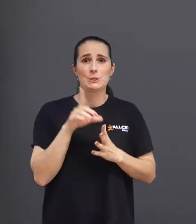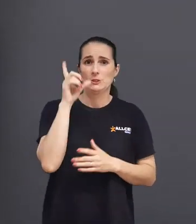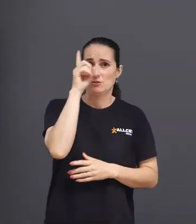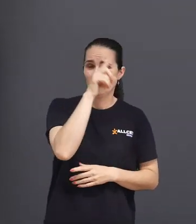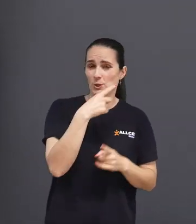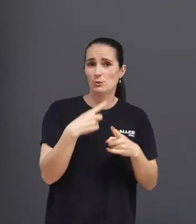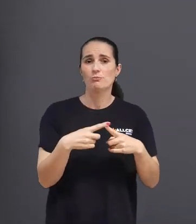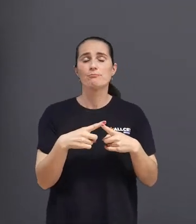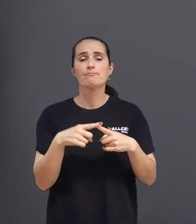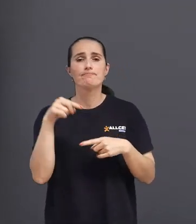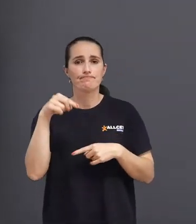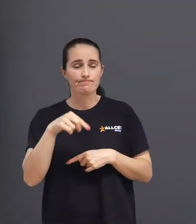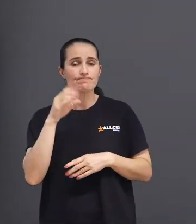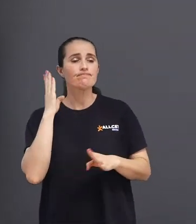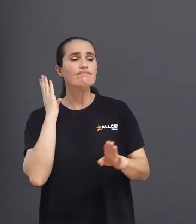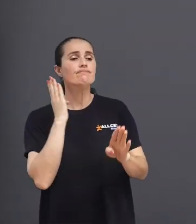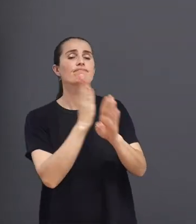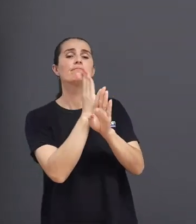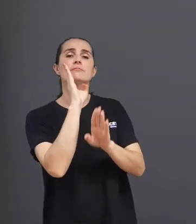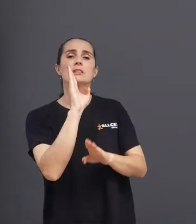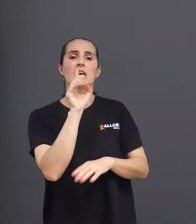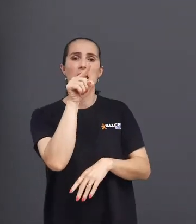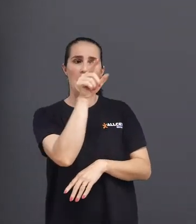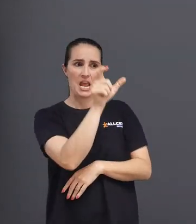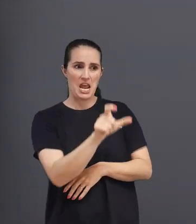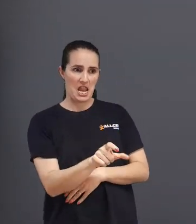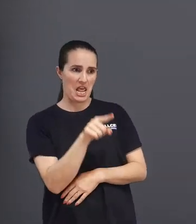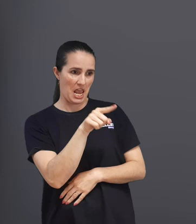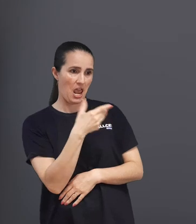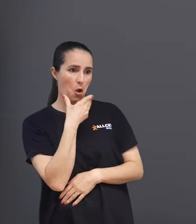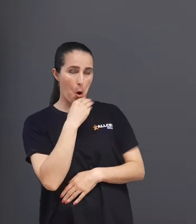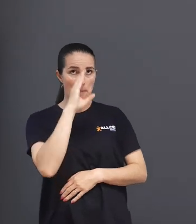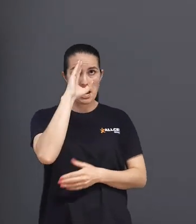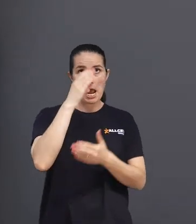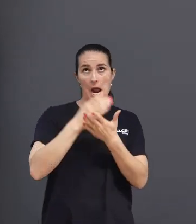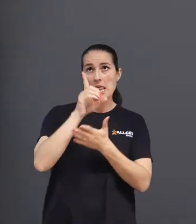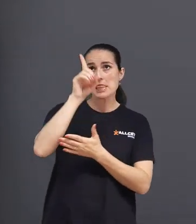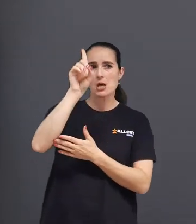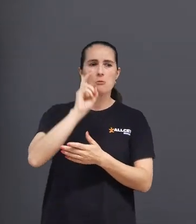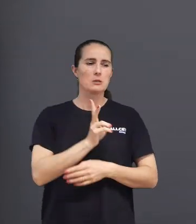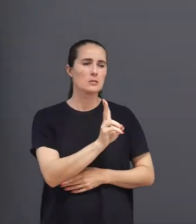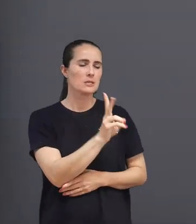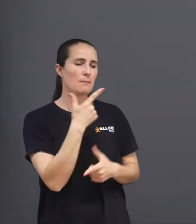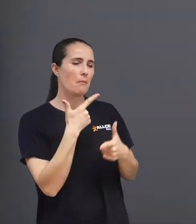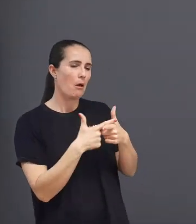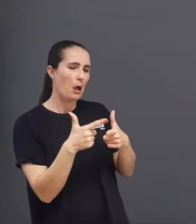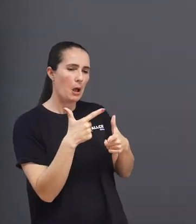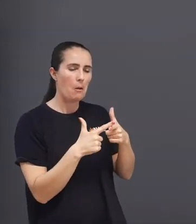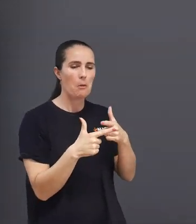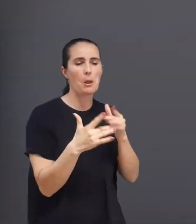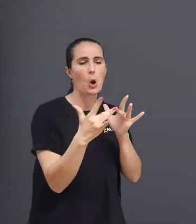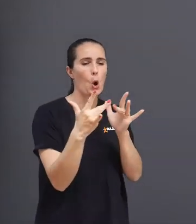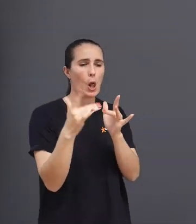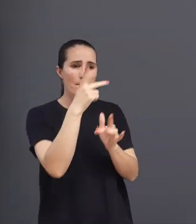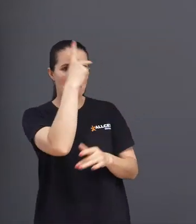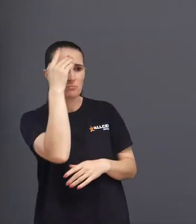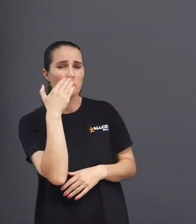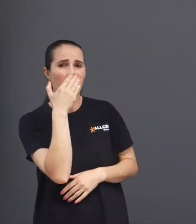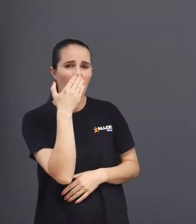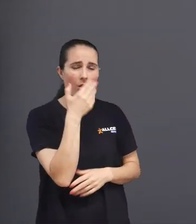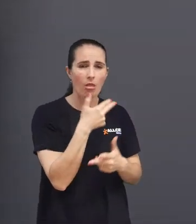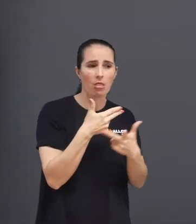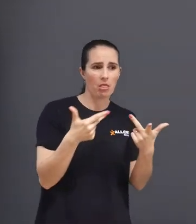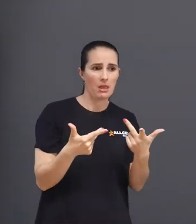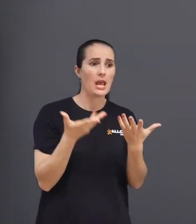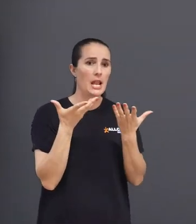o Piá estava com o celular na mão e eu peguei o celular para pôr algum vídeo e vi o que ele tinha acessado.